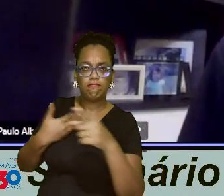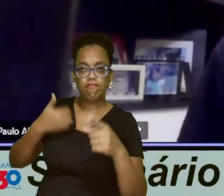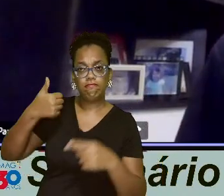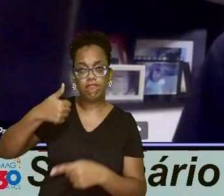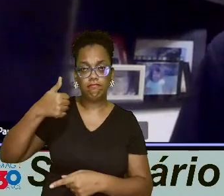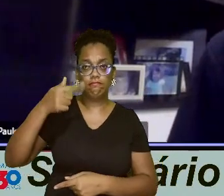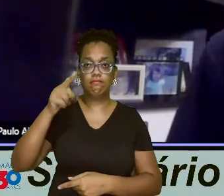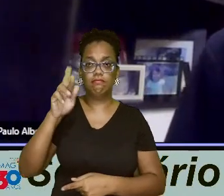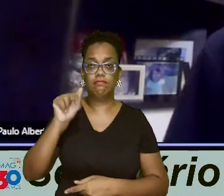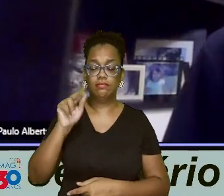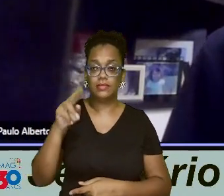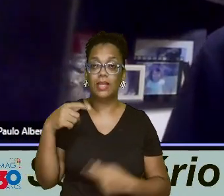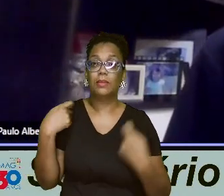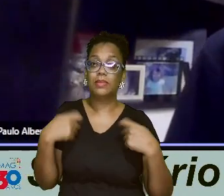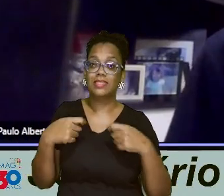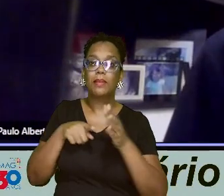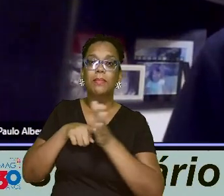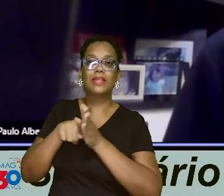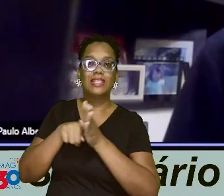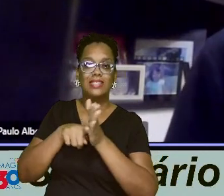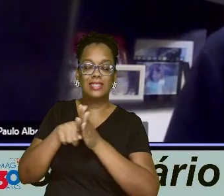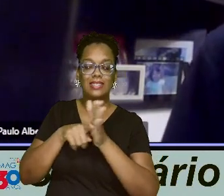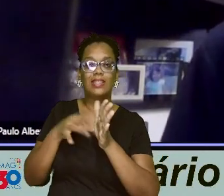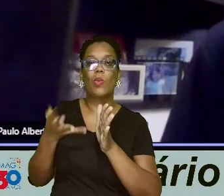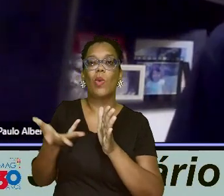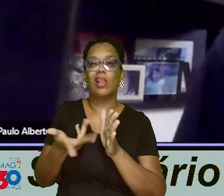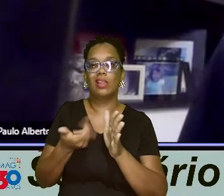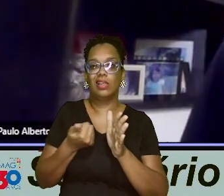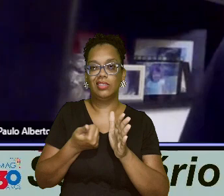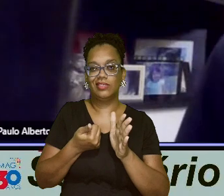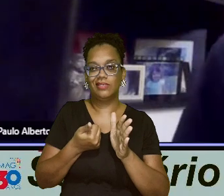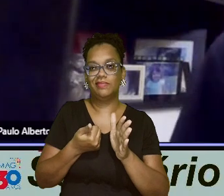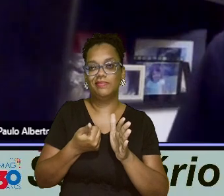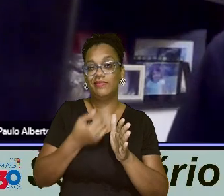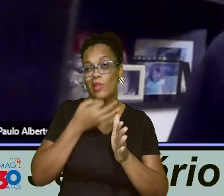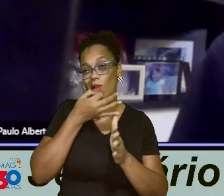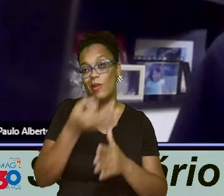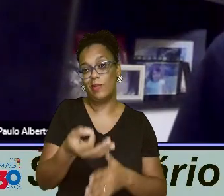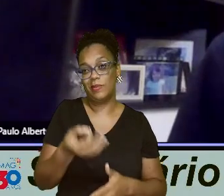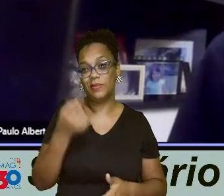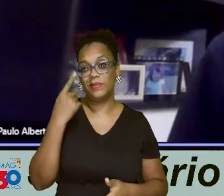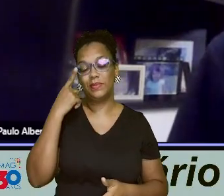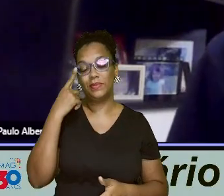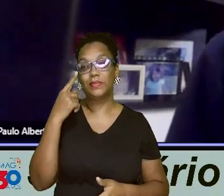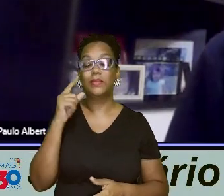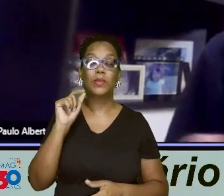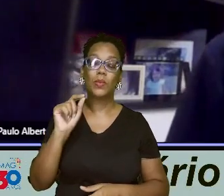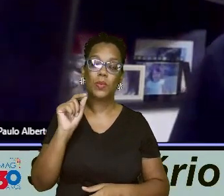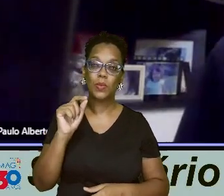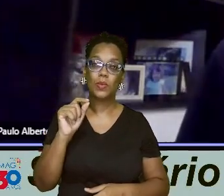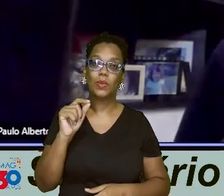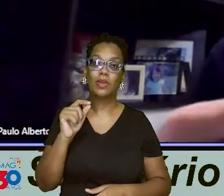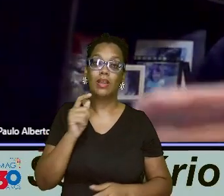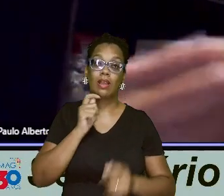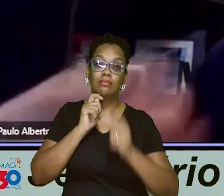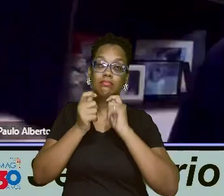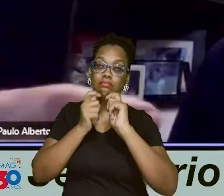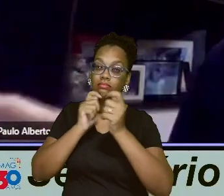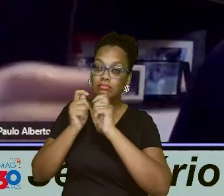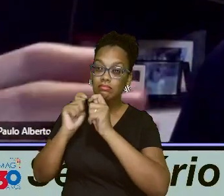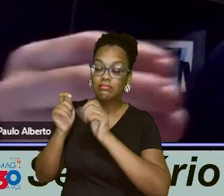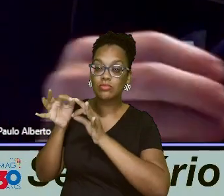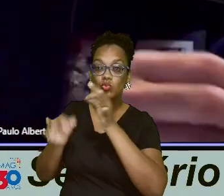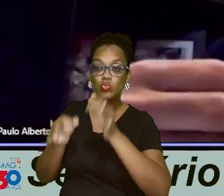nós temos que fazer uma pesquisa qualitativa, é o que se sugere, para que, em entrevistas com magistrados, nós